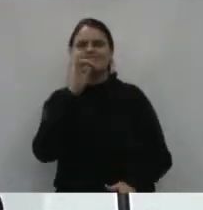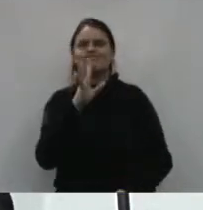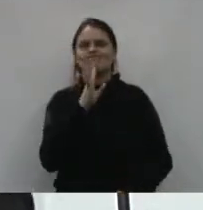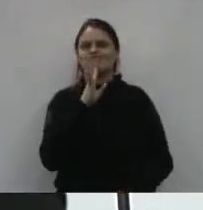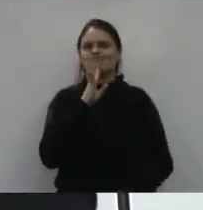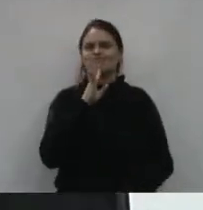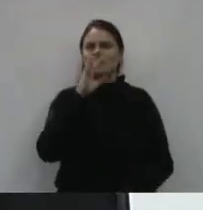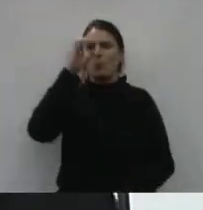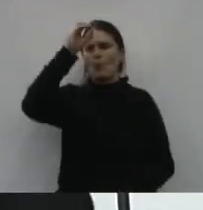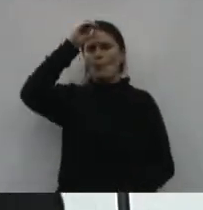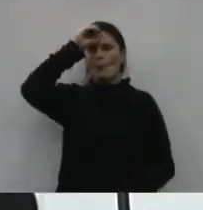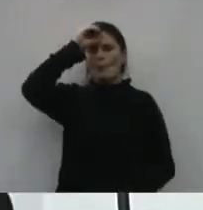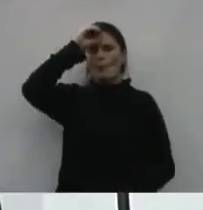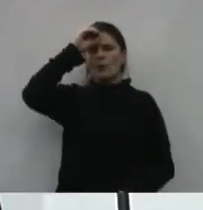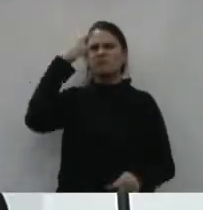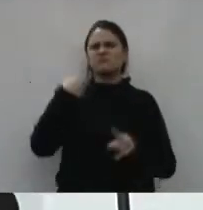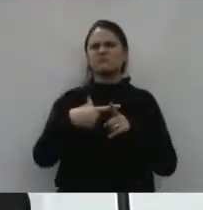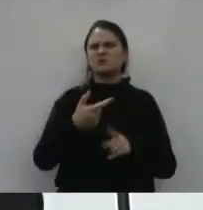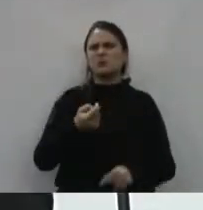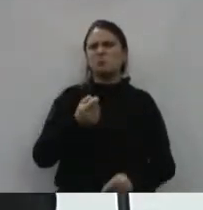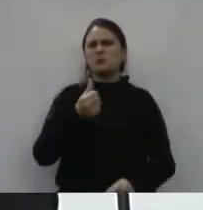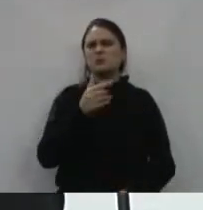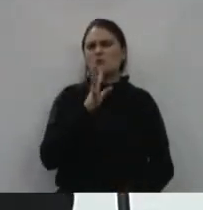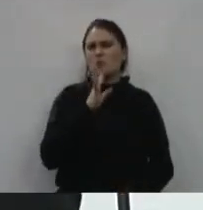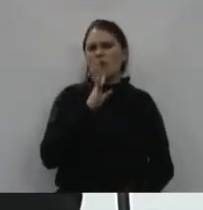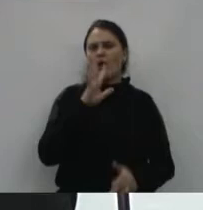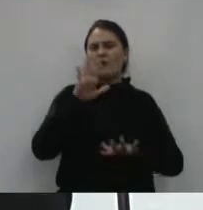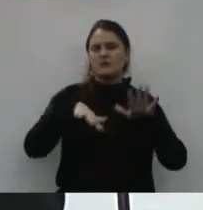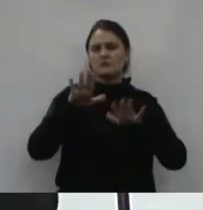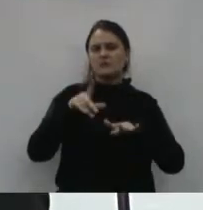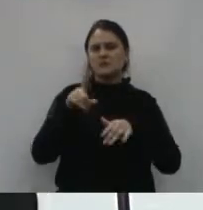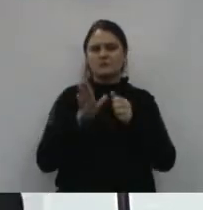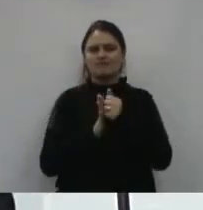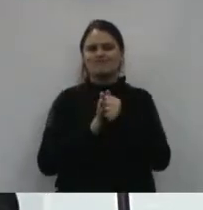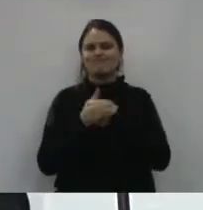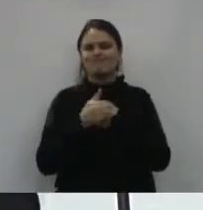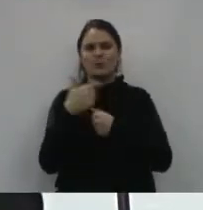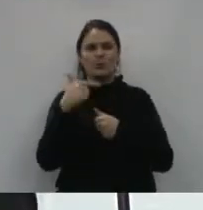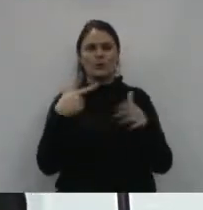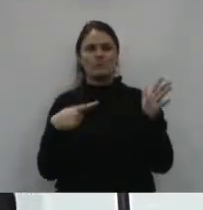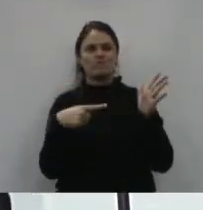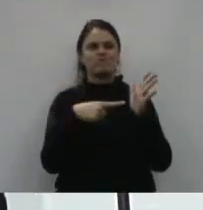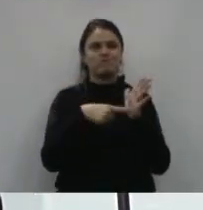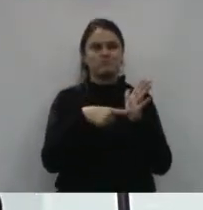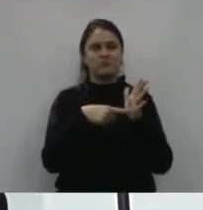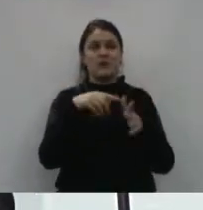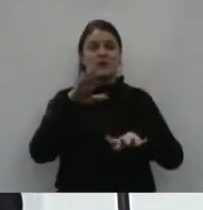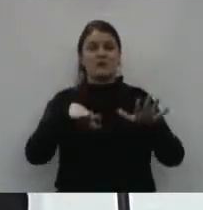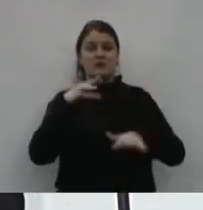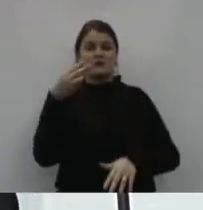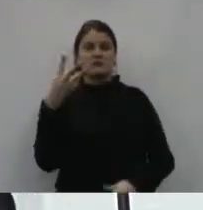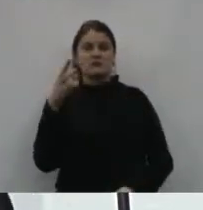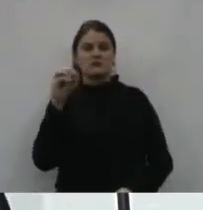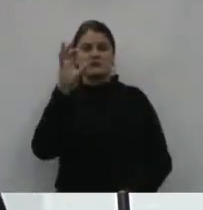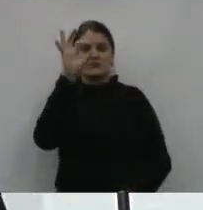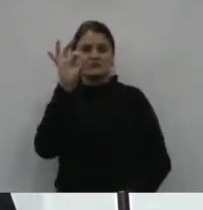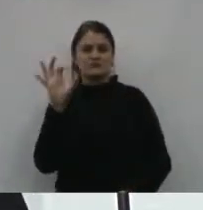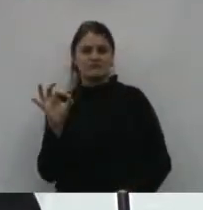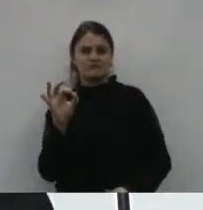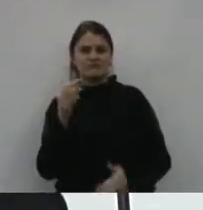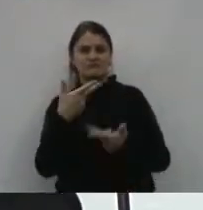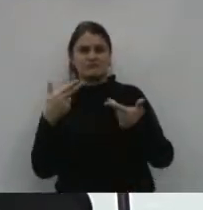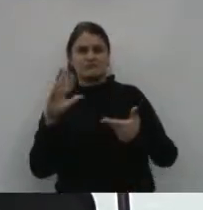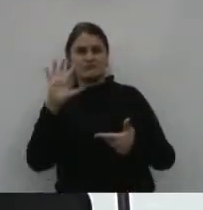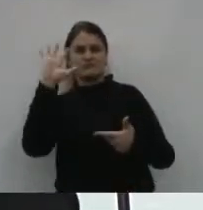muitos muitos poucos casos vêm à tona a maioria dos casos não são denunciados estima se que menos de 30%